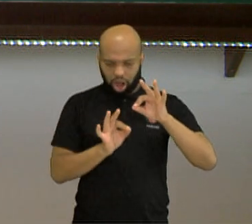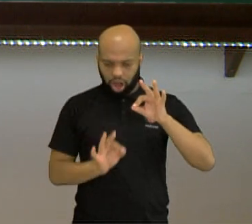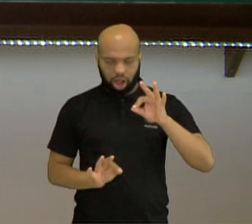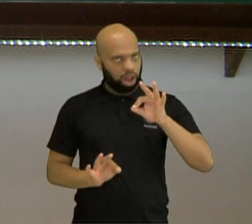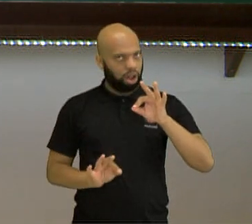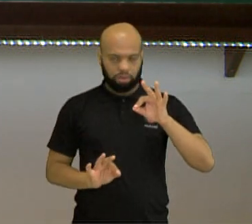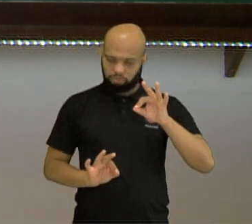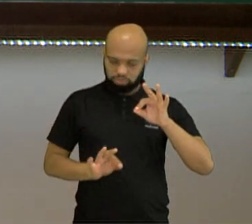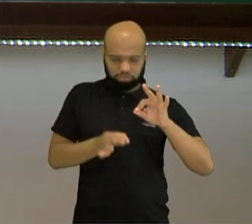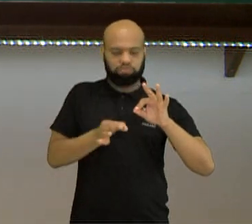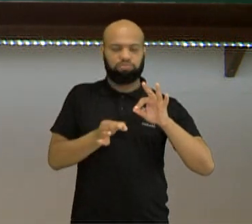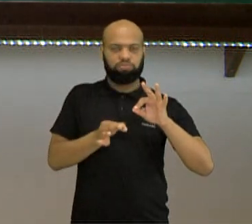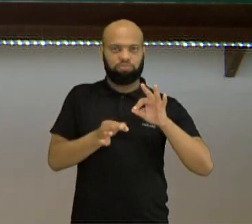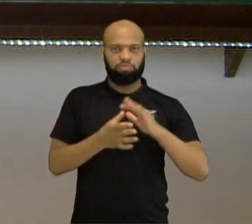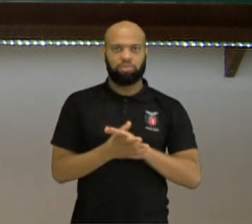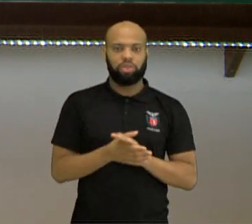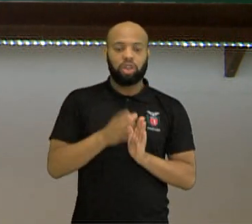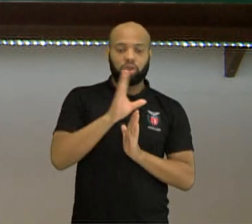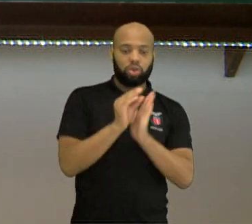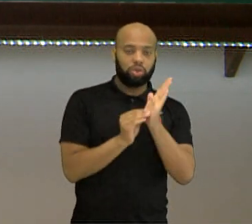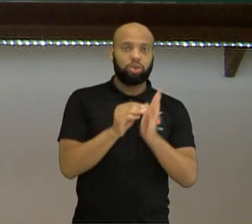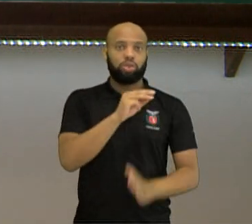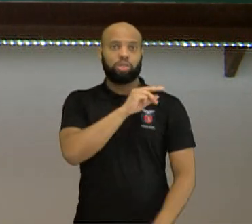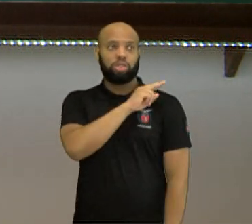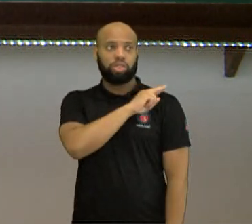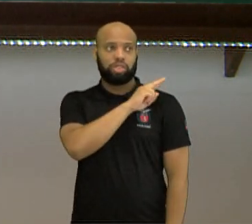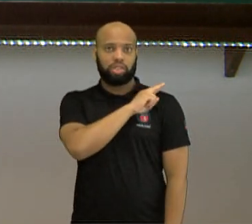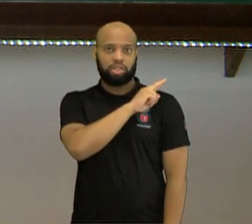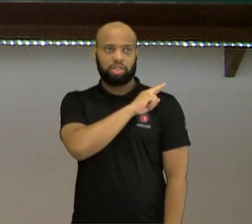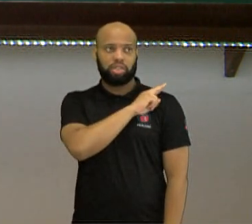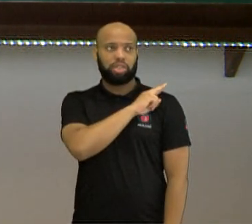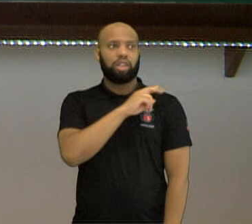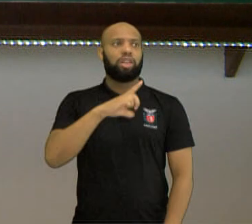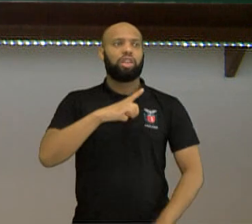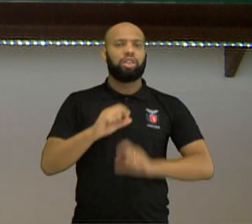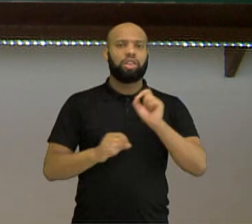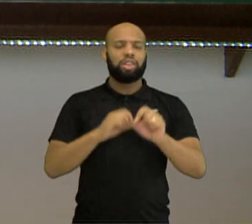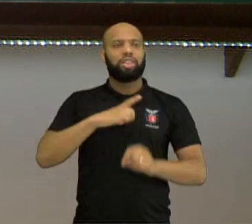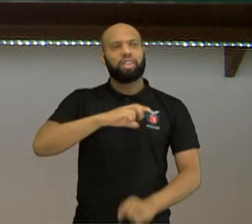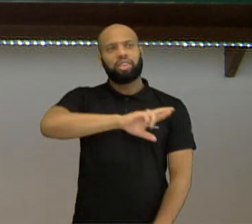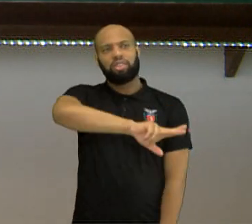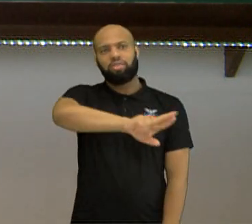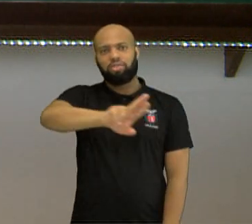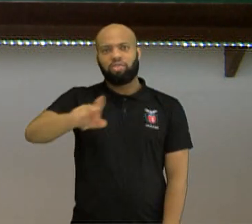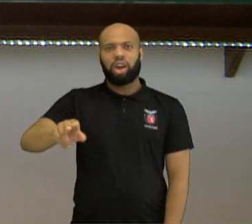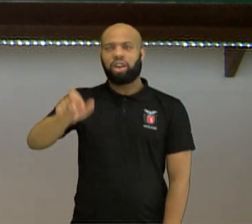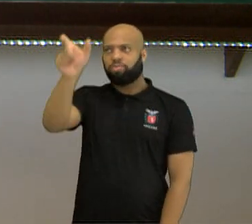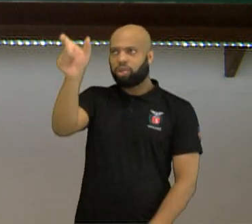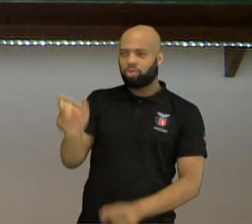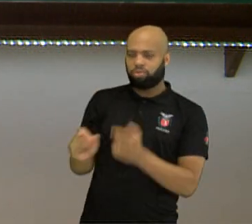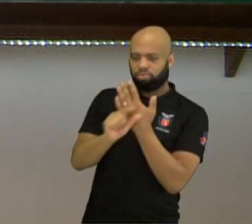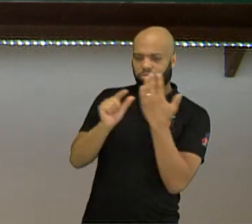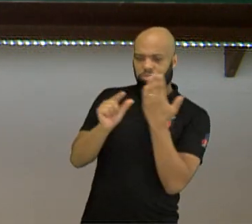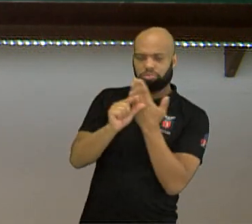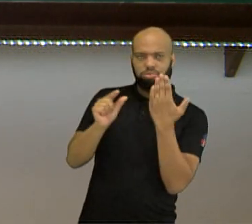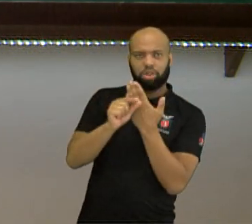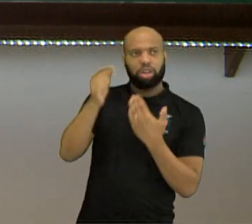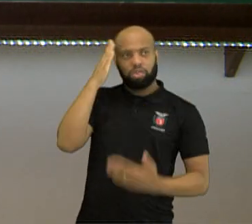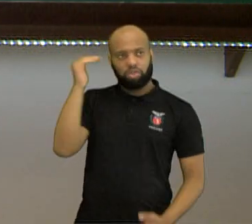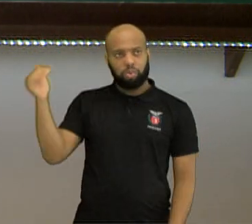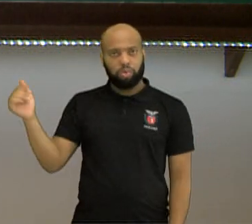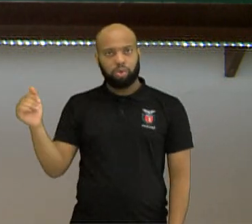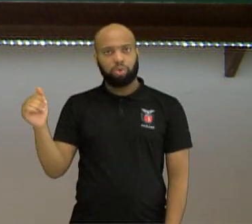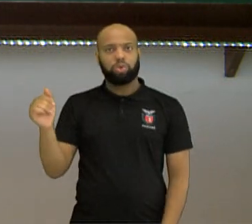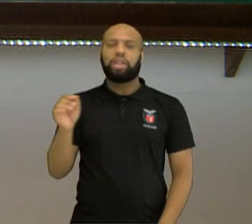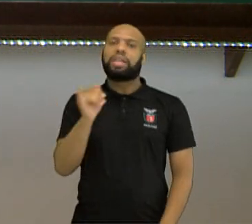Sim. No conteúdo do segundo ano, da segunda série, nós temos vários contistas renomados. Contos de Machado